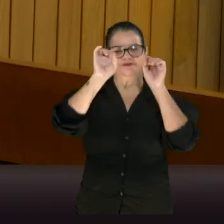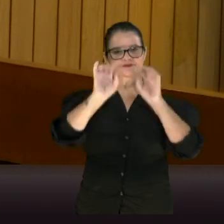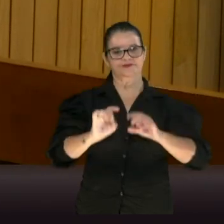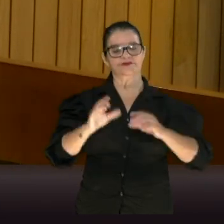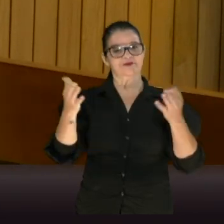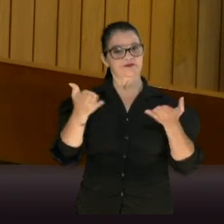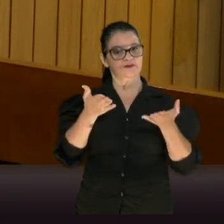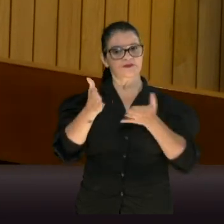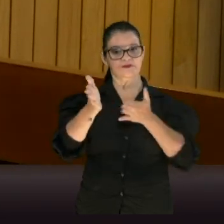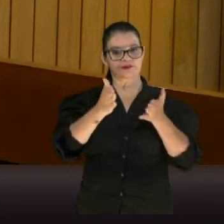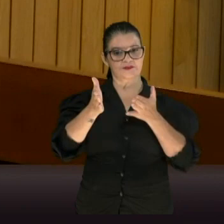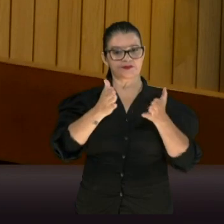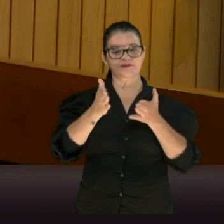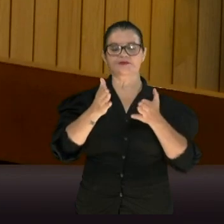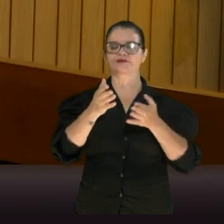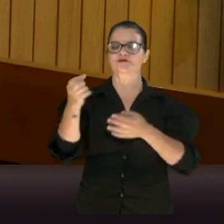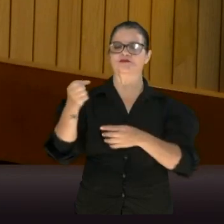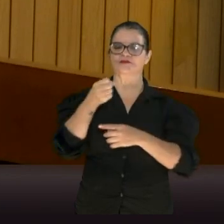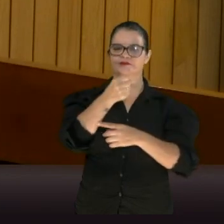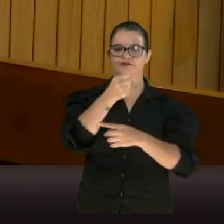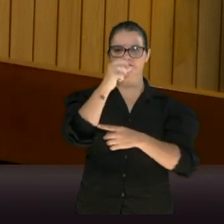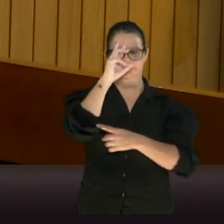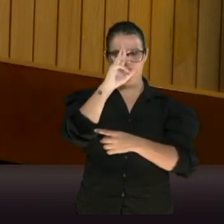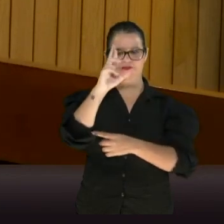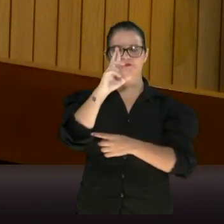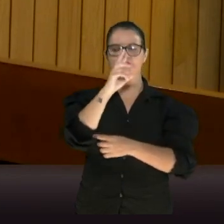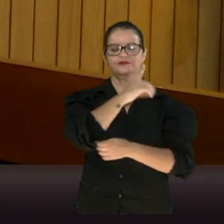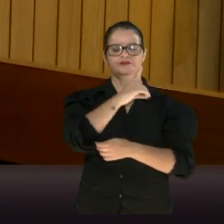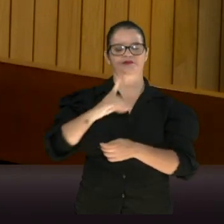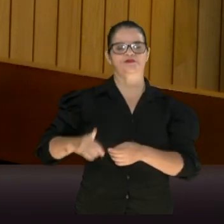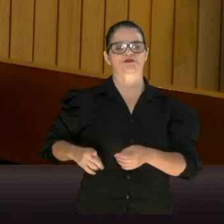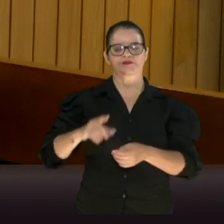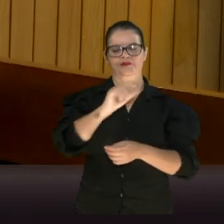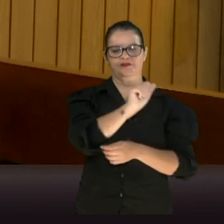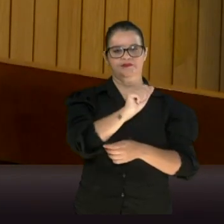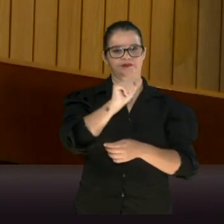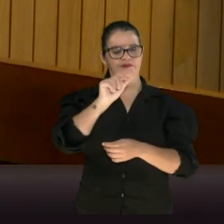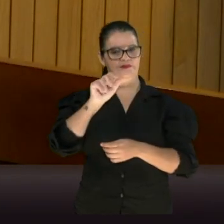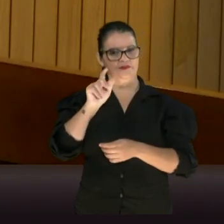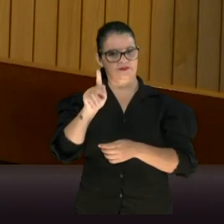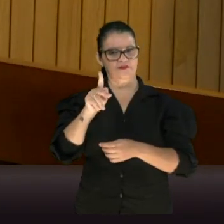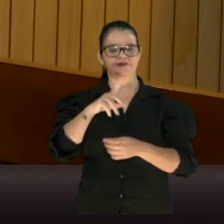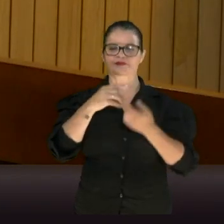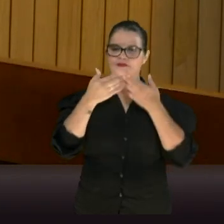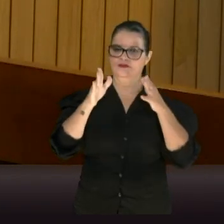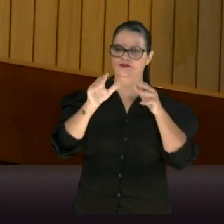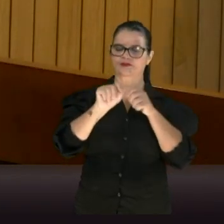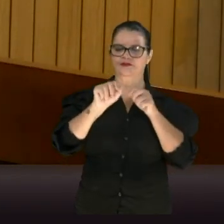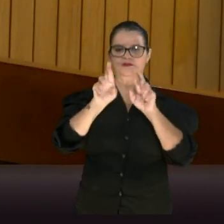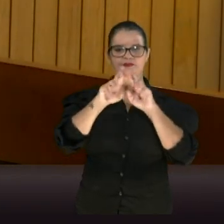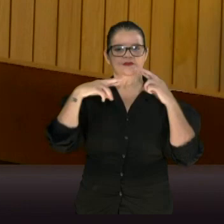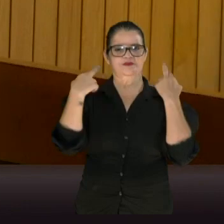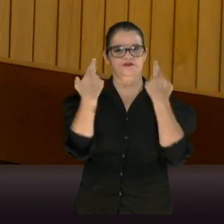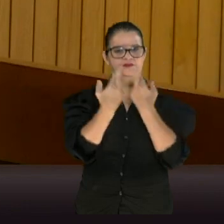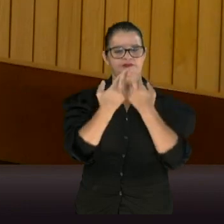E neste momento, com a palavra, excelentíssimo senhor deputado Álvaro Porto, para fazer a abertura desta reunião